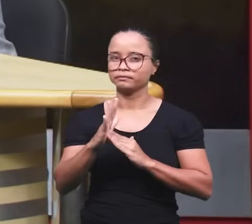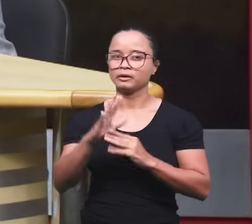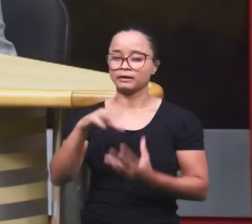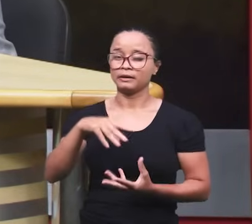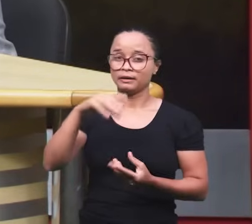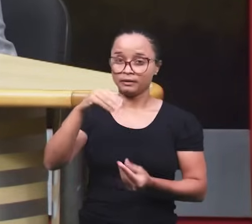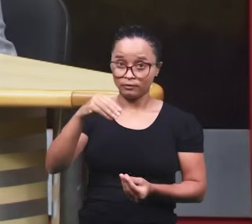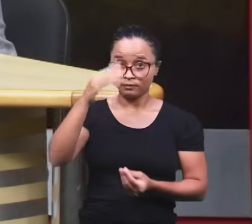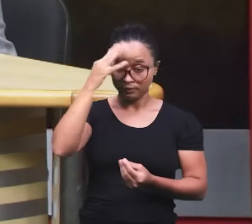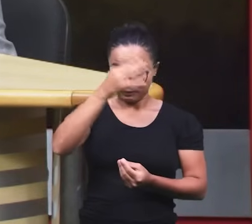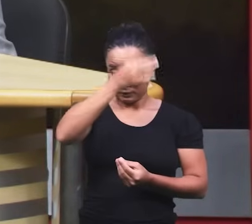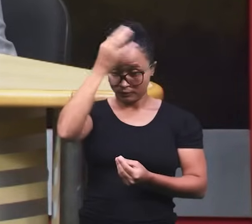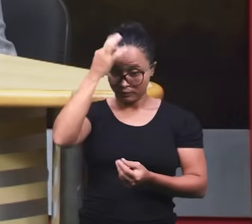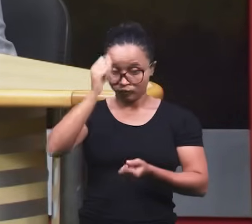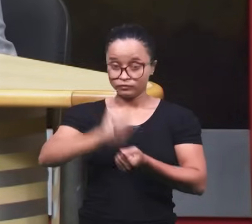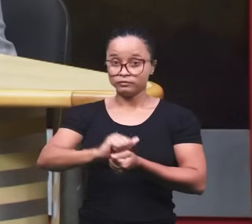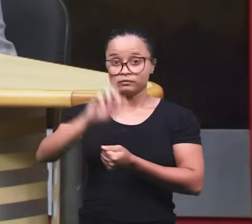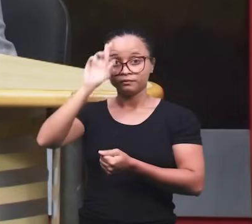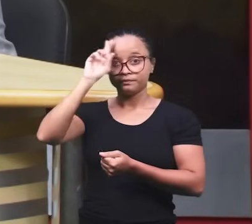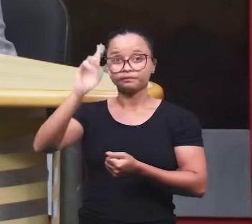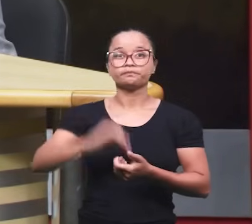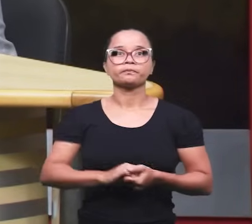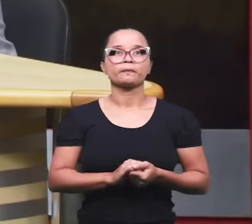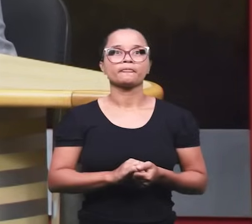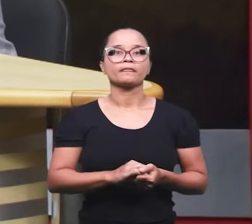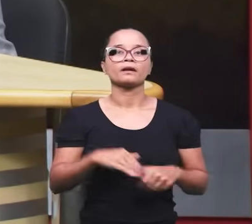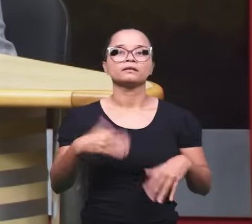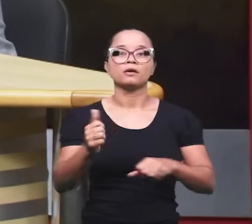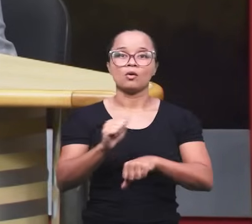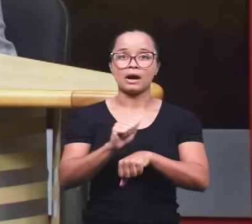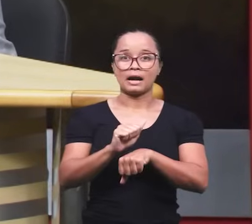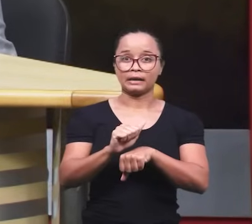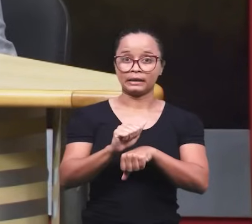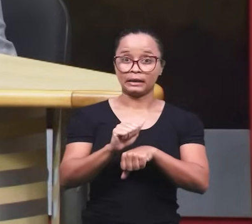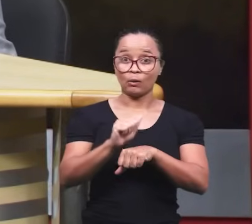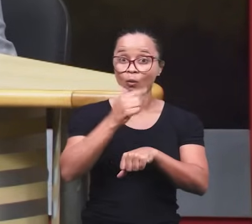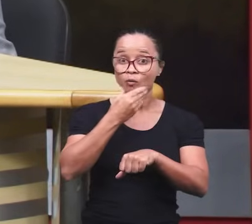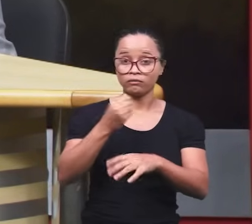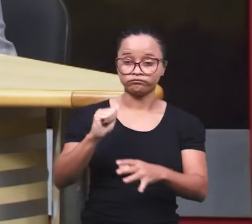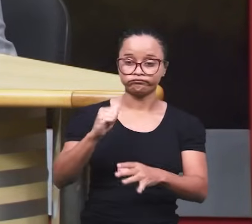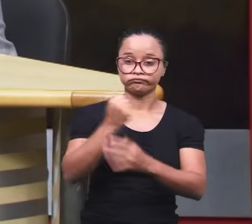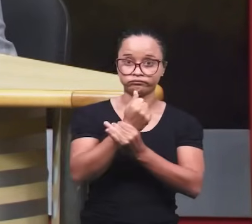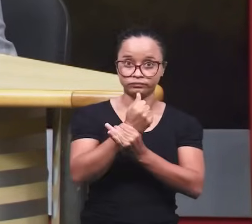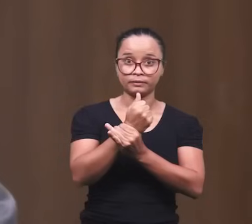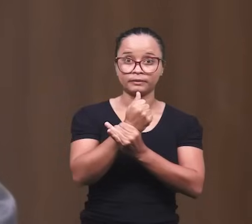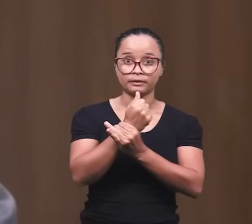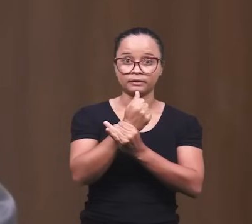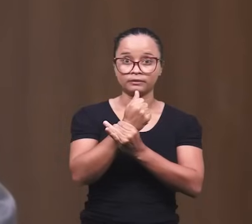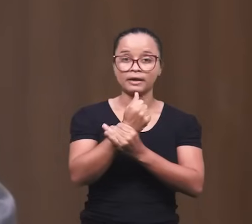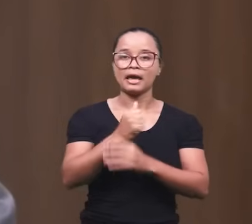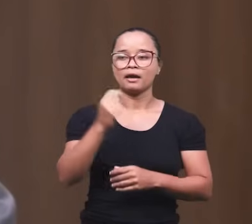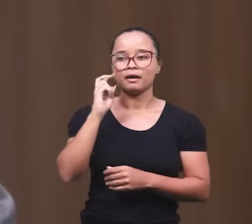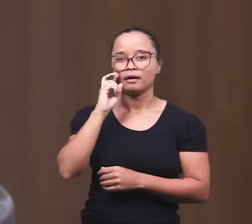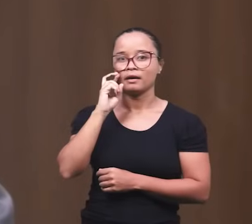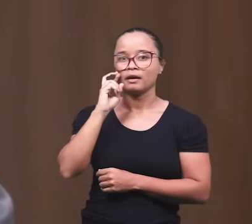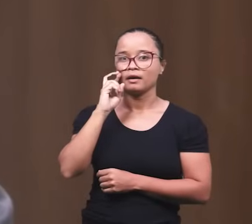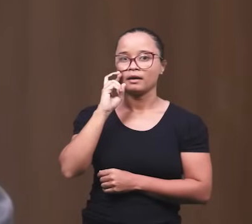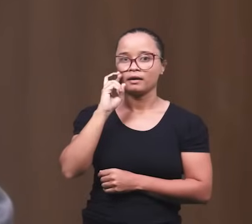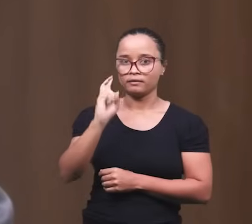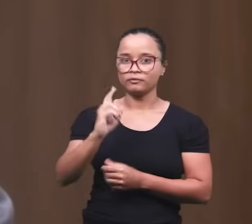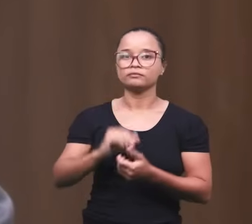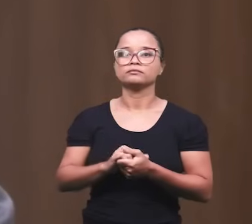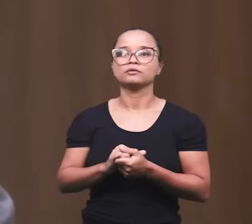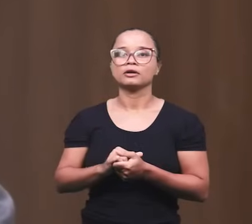espirituais e do Senhor Abraão eh ele viu isso quando ele viu o seu filho